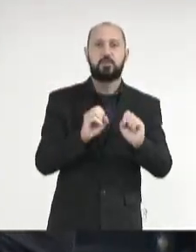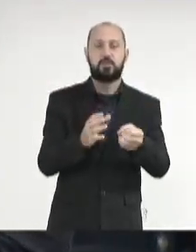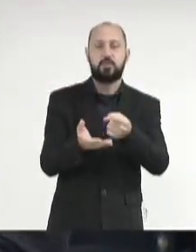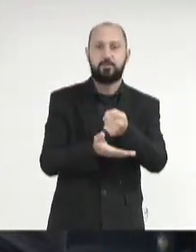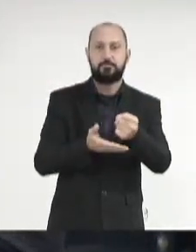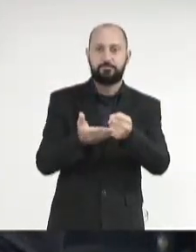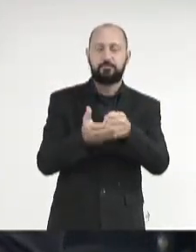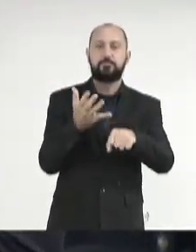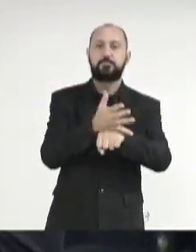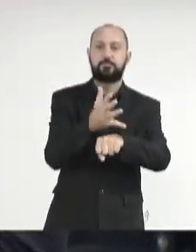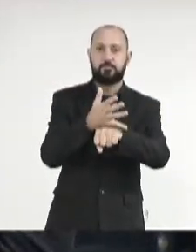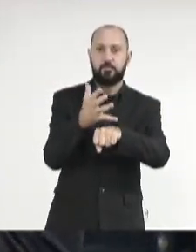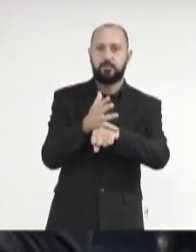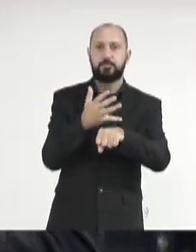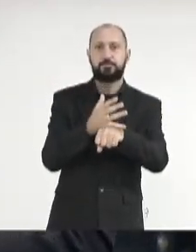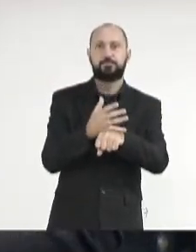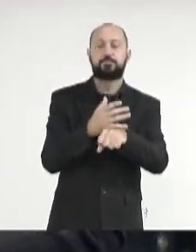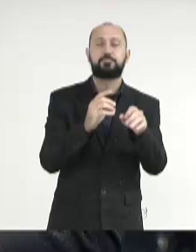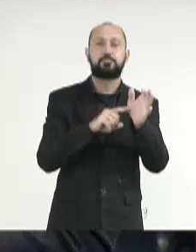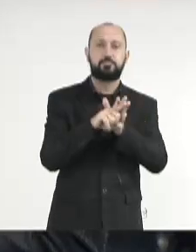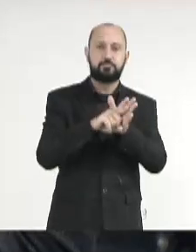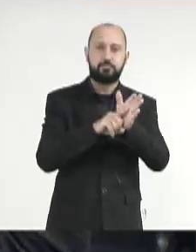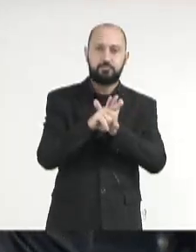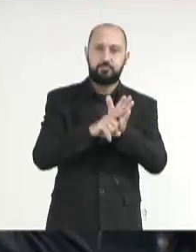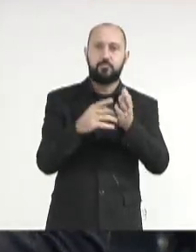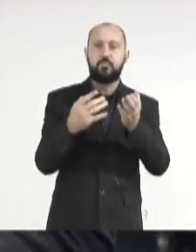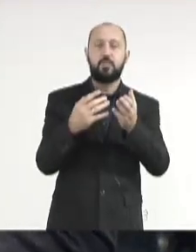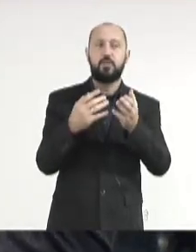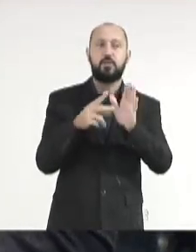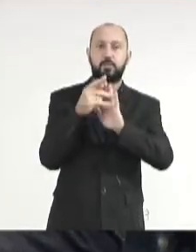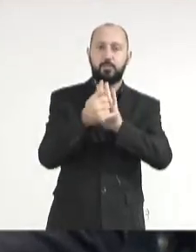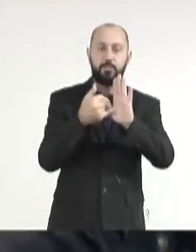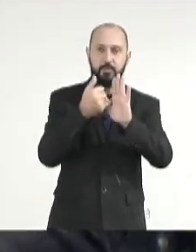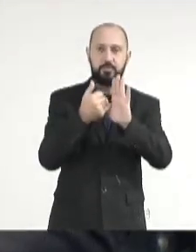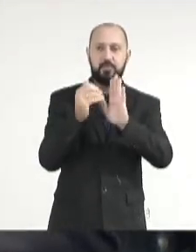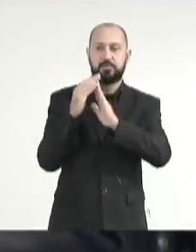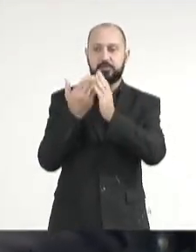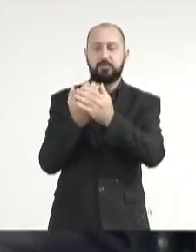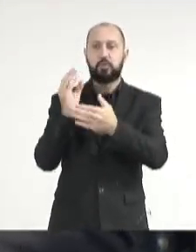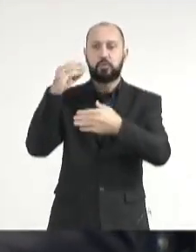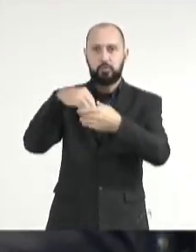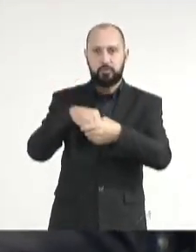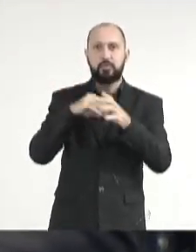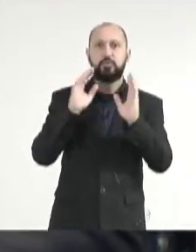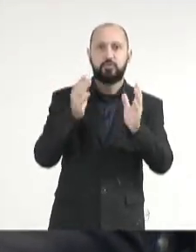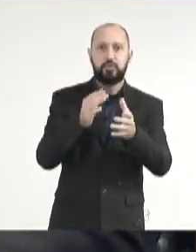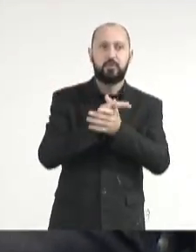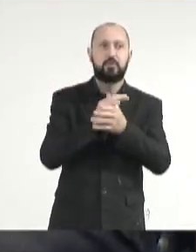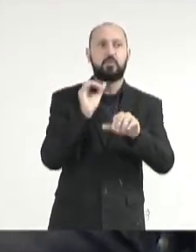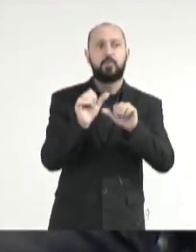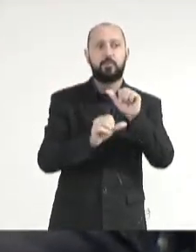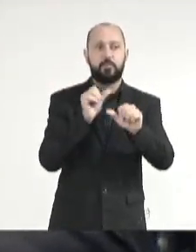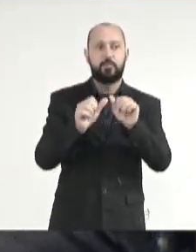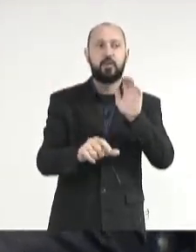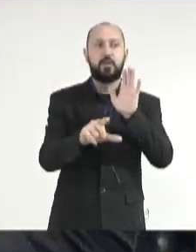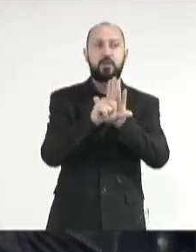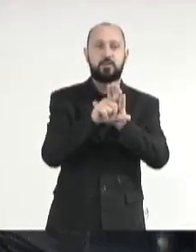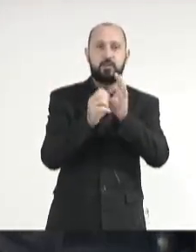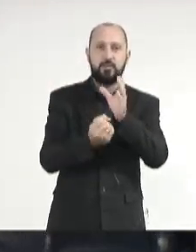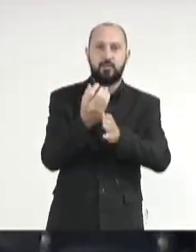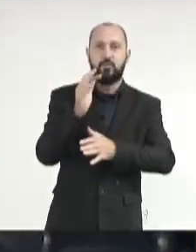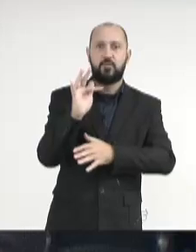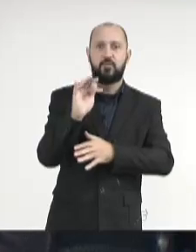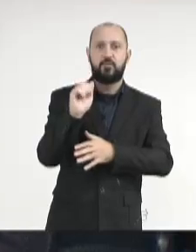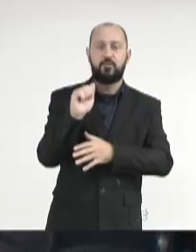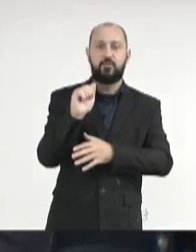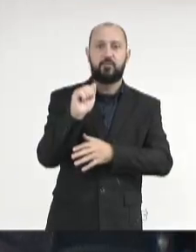básica, colocar na prática esses projetos que eles pesquisaram, e também projetos dentro das próprias escolas. Então, vem agora alterações na lei que criou a FADEB